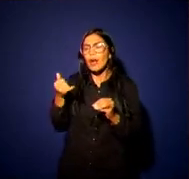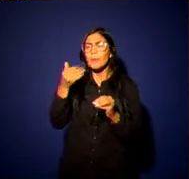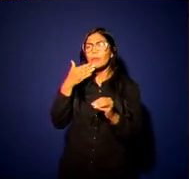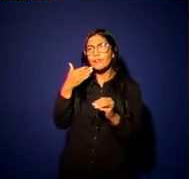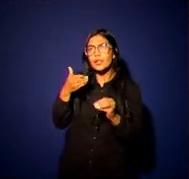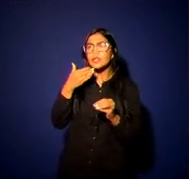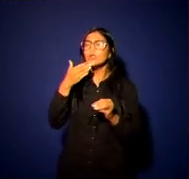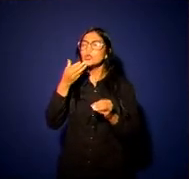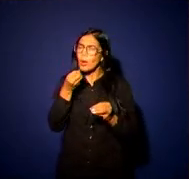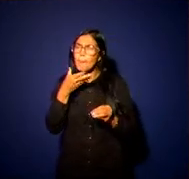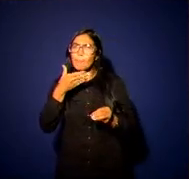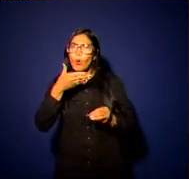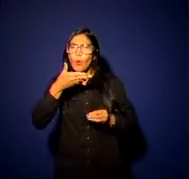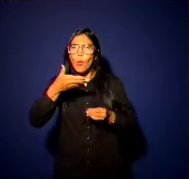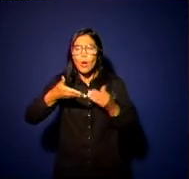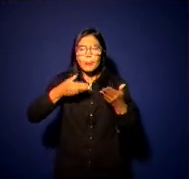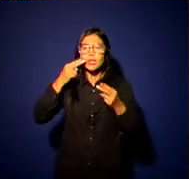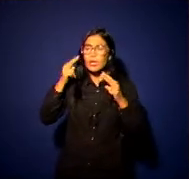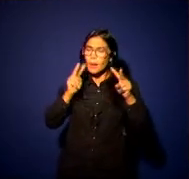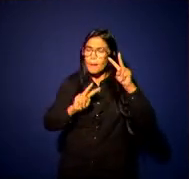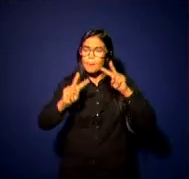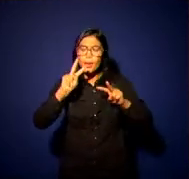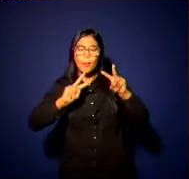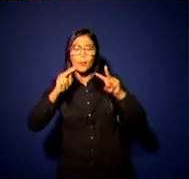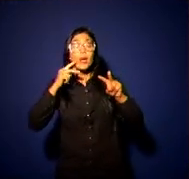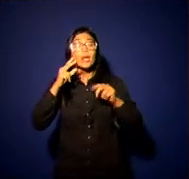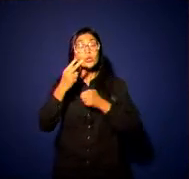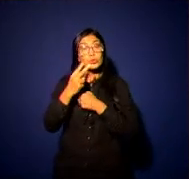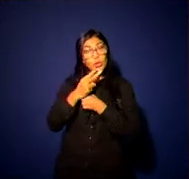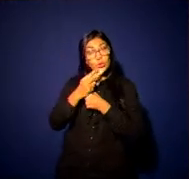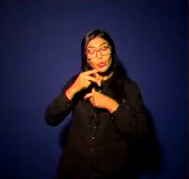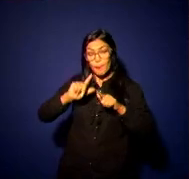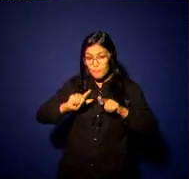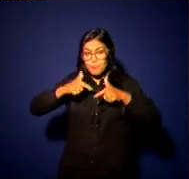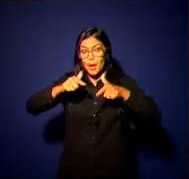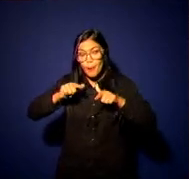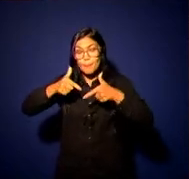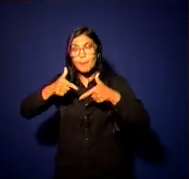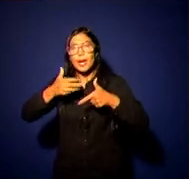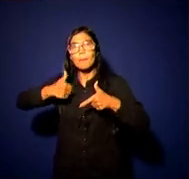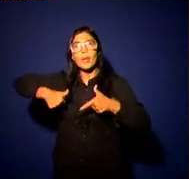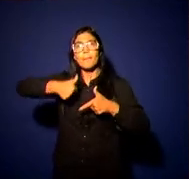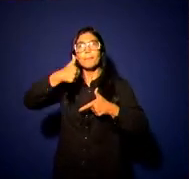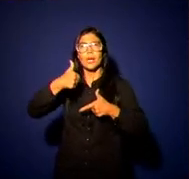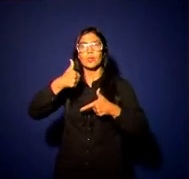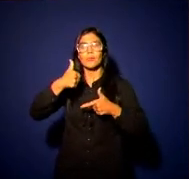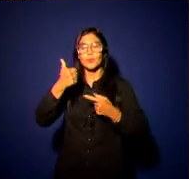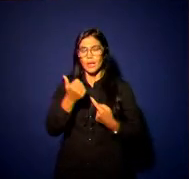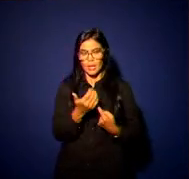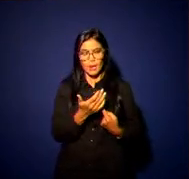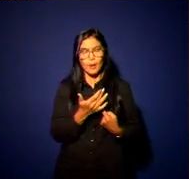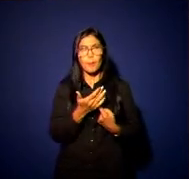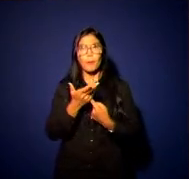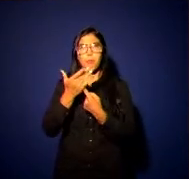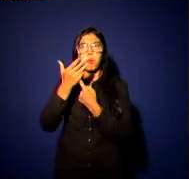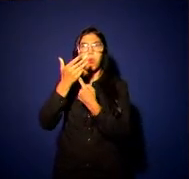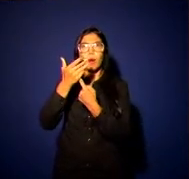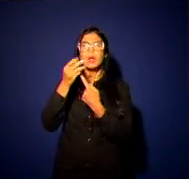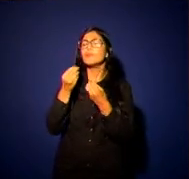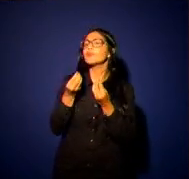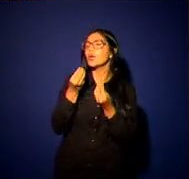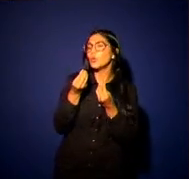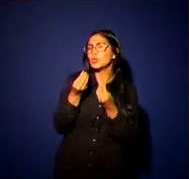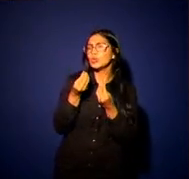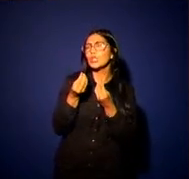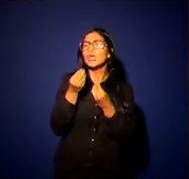inclusive oxigena as nossas visões e nos auxilia a fazer um trabalho ainda melhor tecnologia Hoje em dia